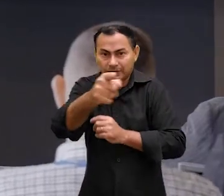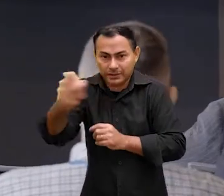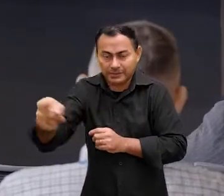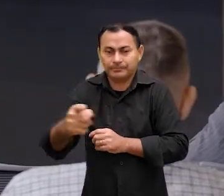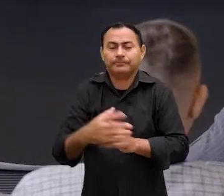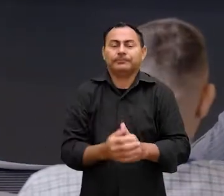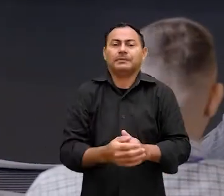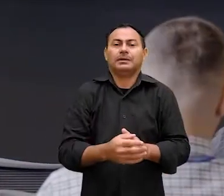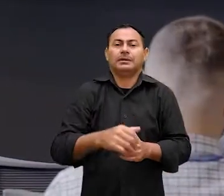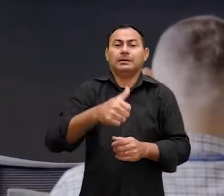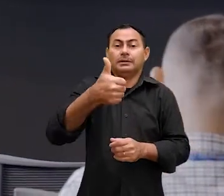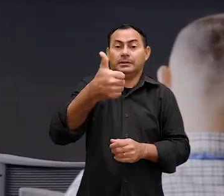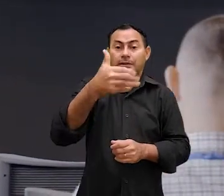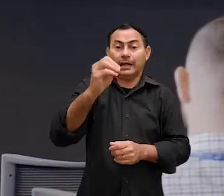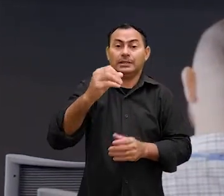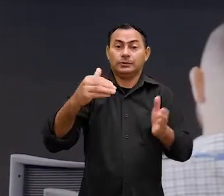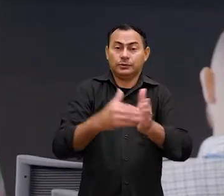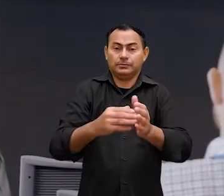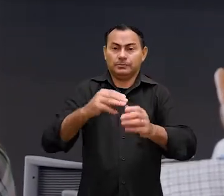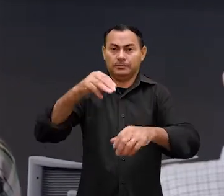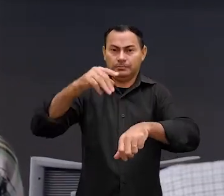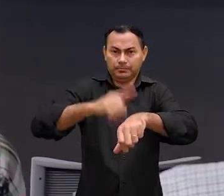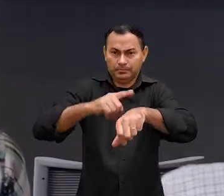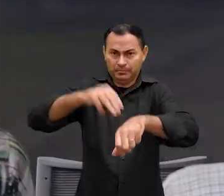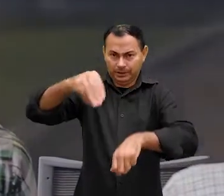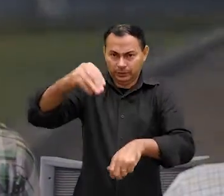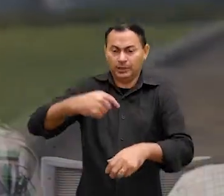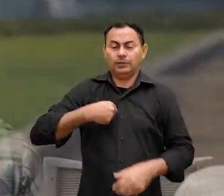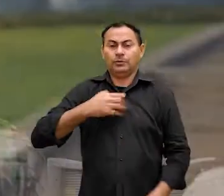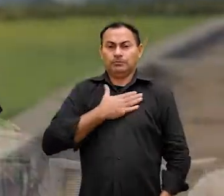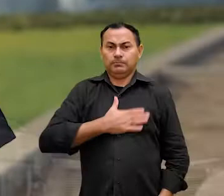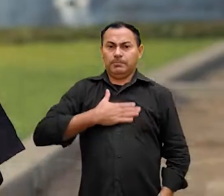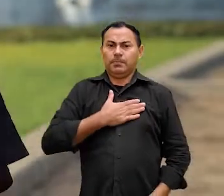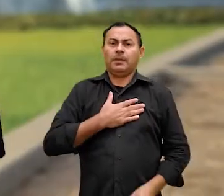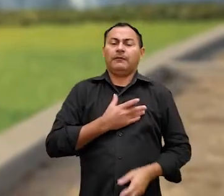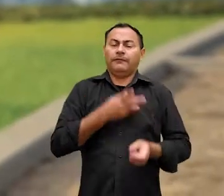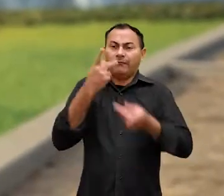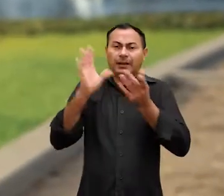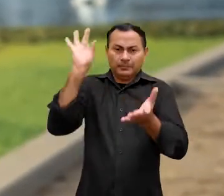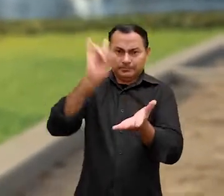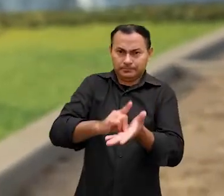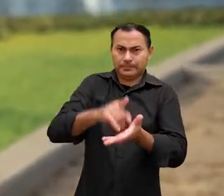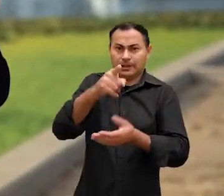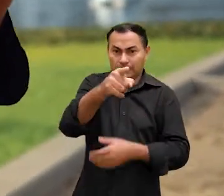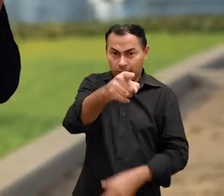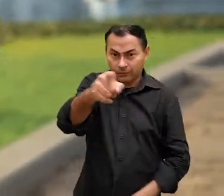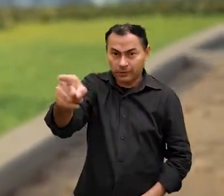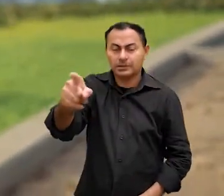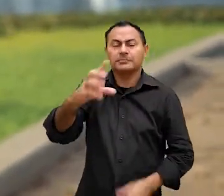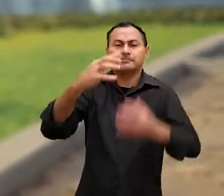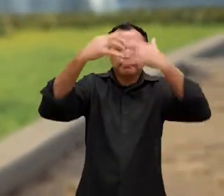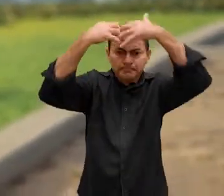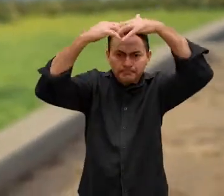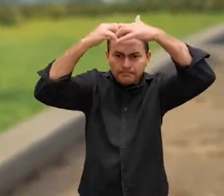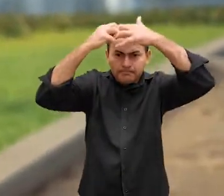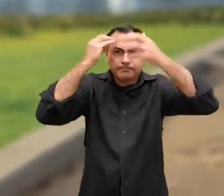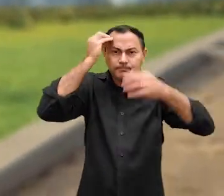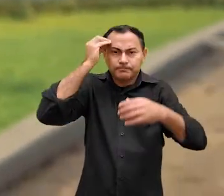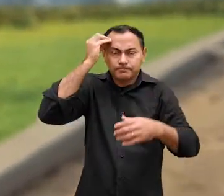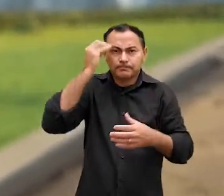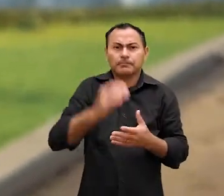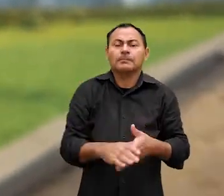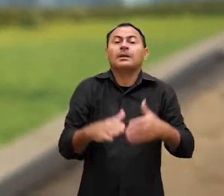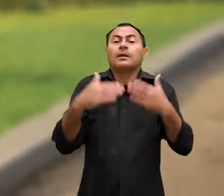vocês nesses 10 últimos minutos. Eu gostaria de lançar uma afirmação para que você reflita sobre